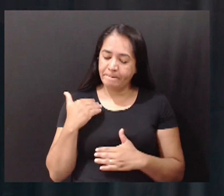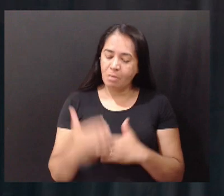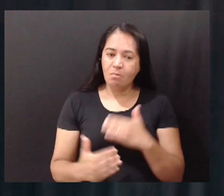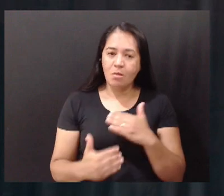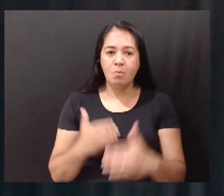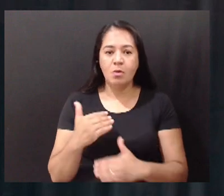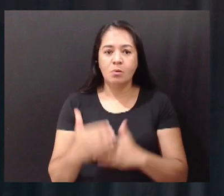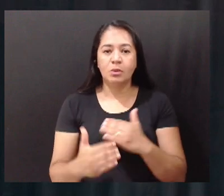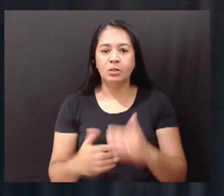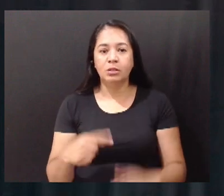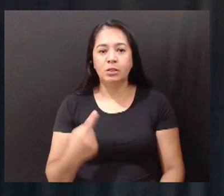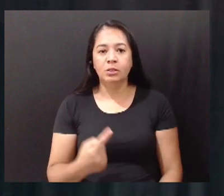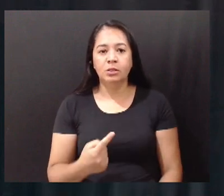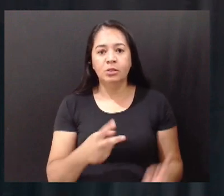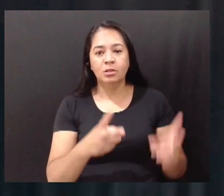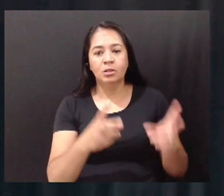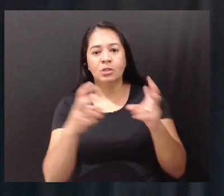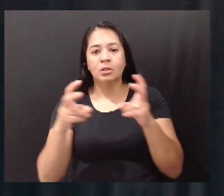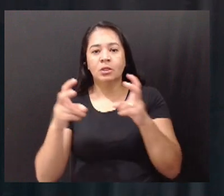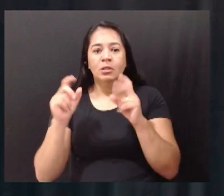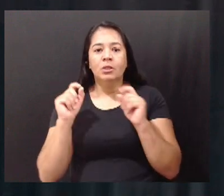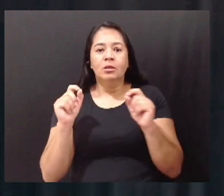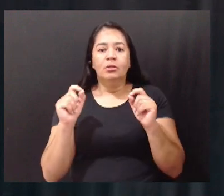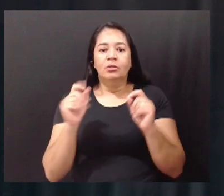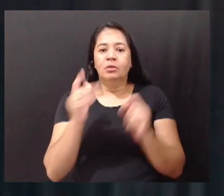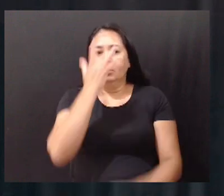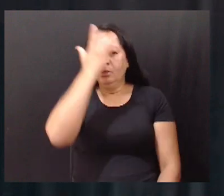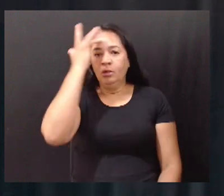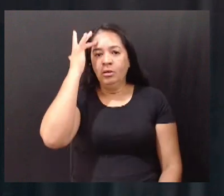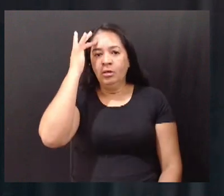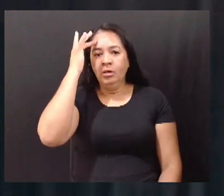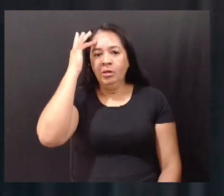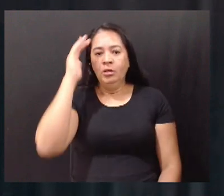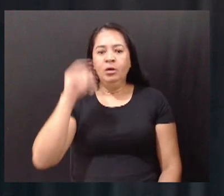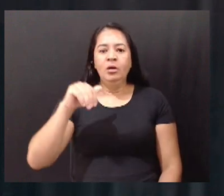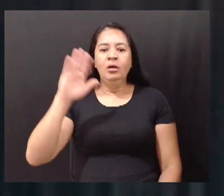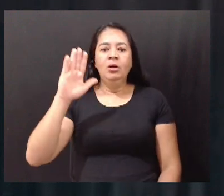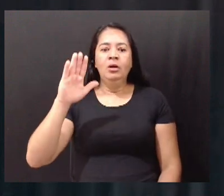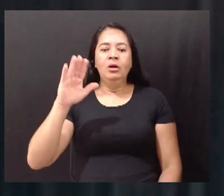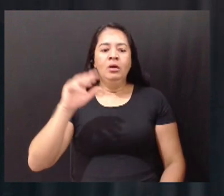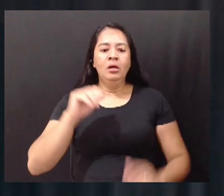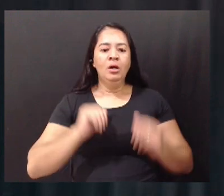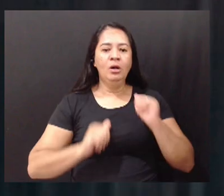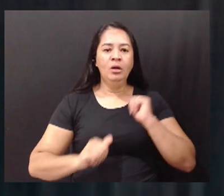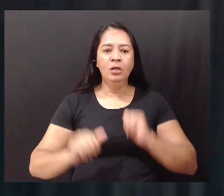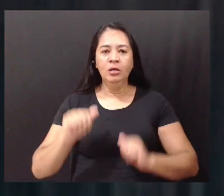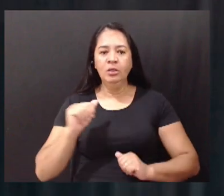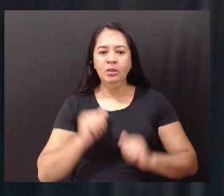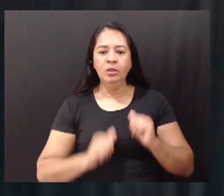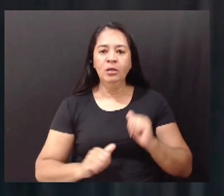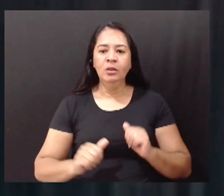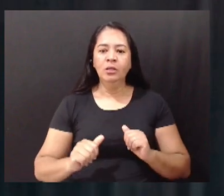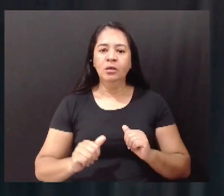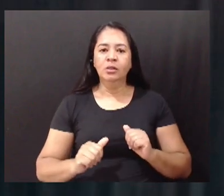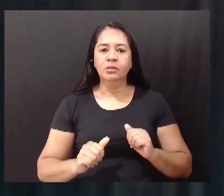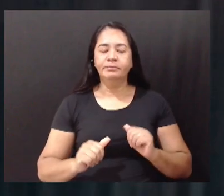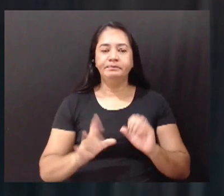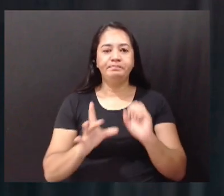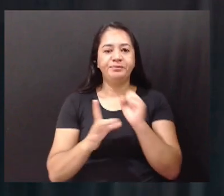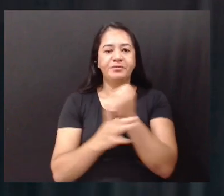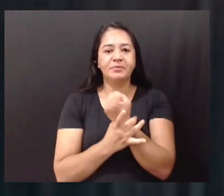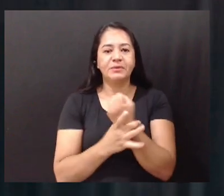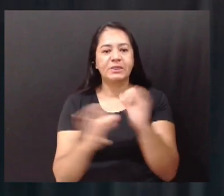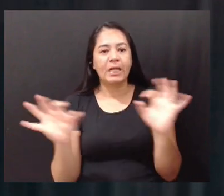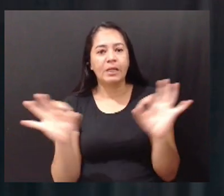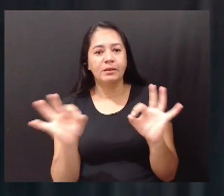gente observa é que as pessoas têm ficado cada vez mais angustiadas, mais inseguras, quando elas não